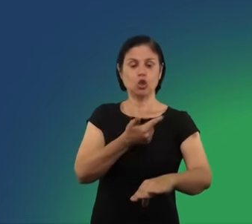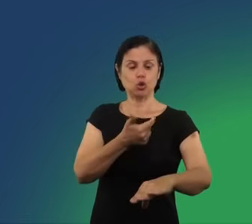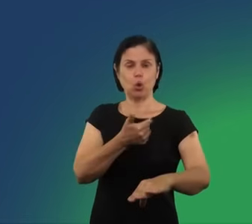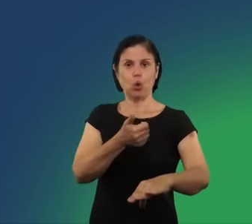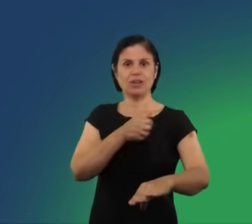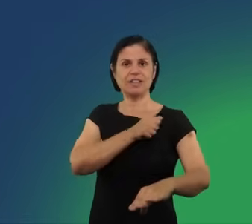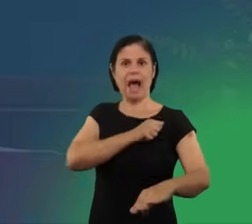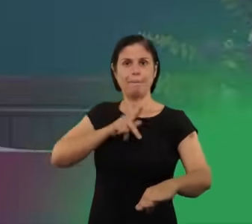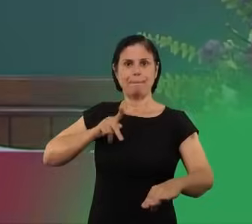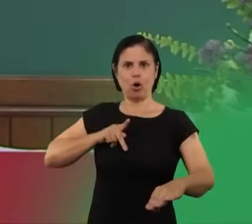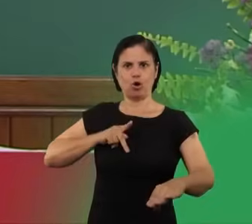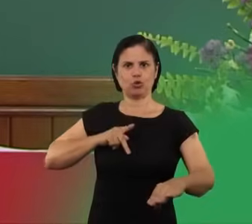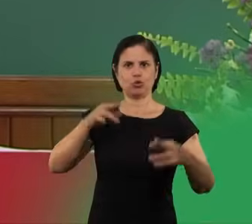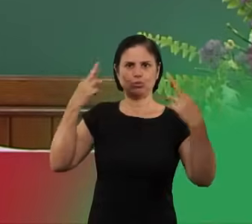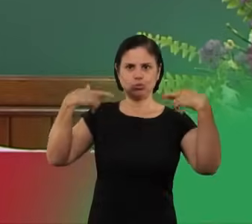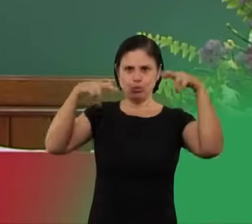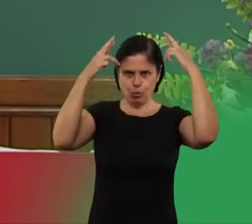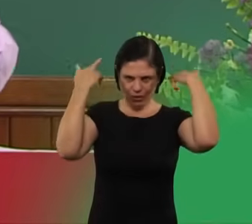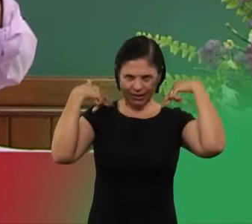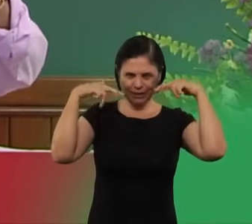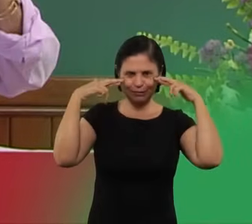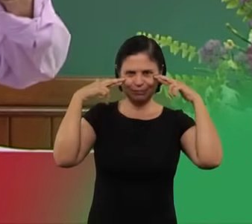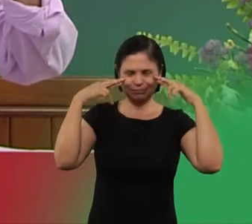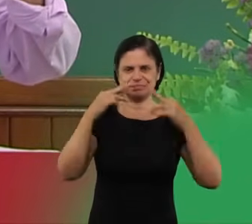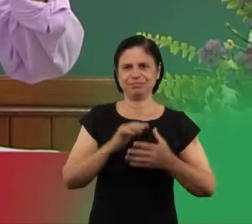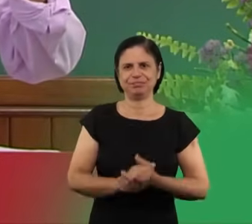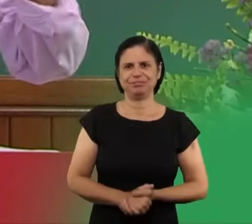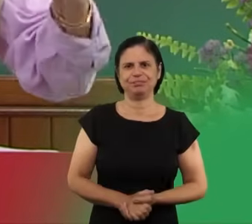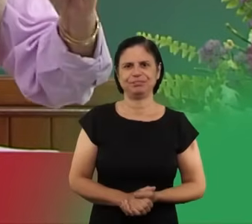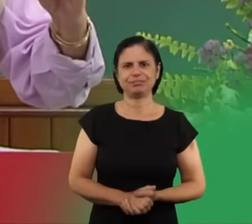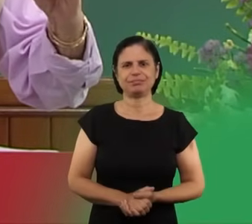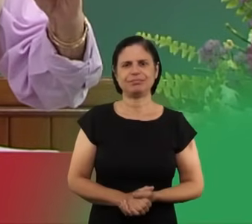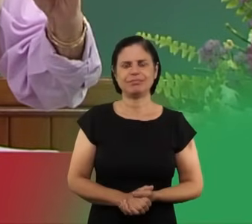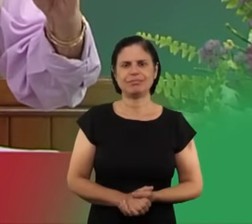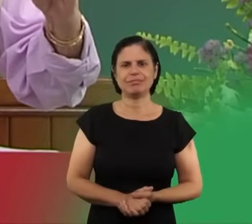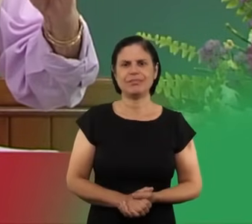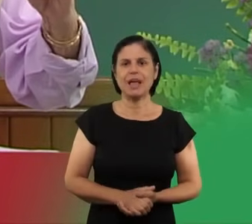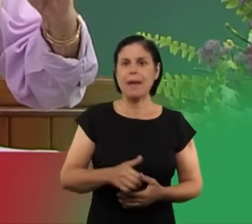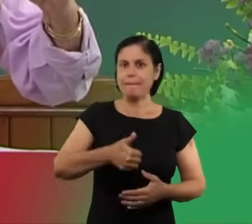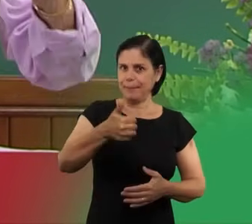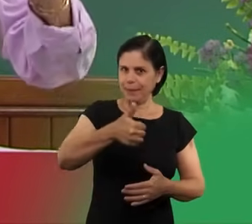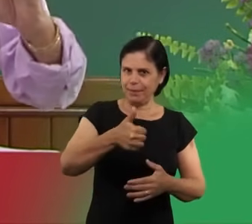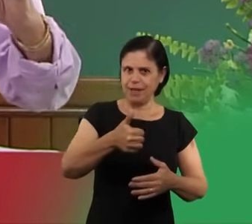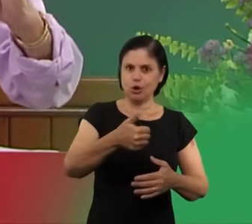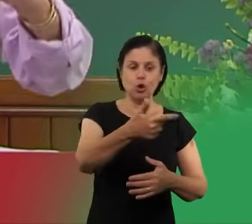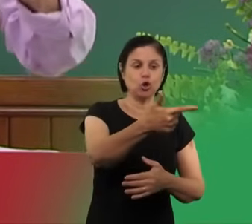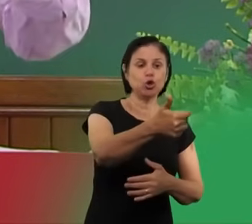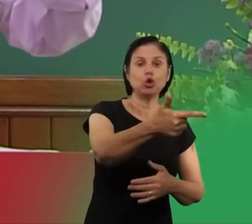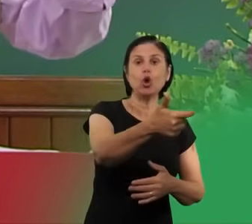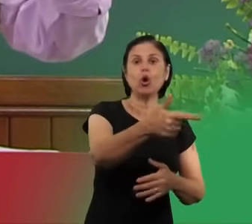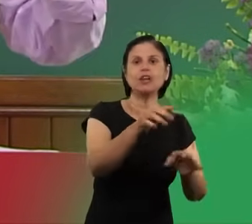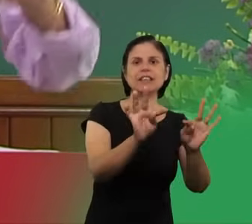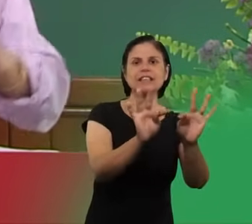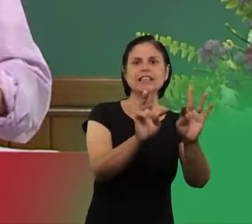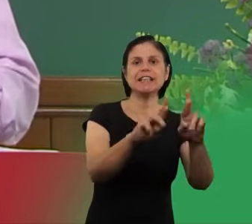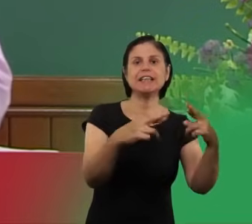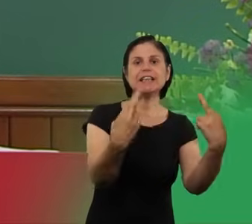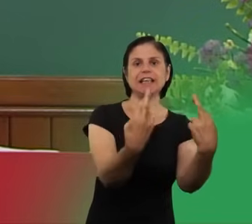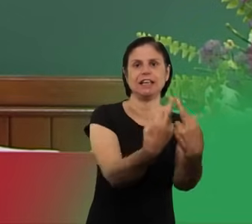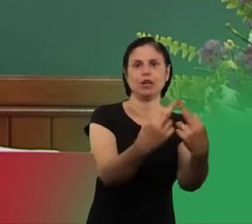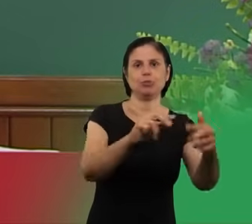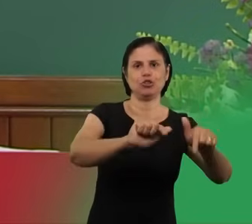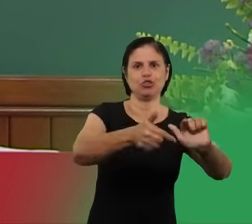os irmãos, que no primeiro versículo são as 12 tribos de Israel. O muro, a construção está ali,